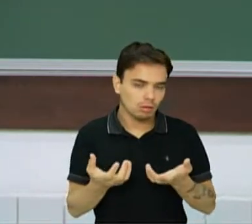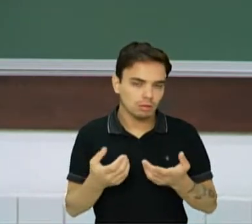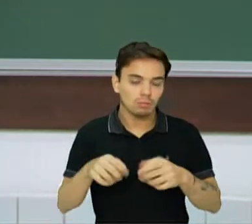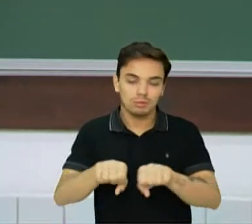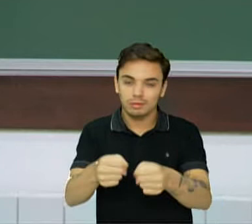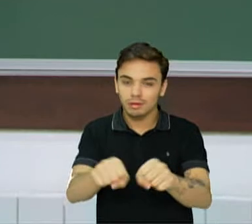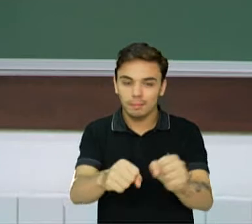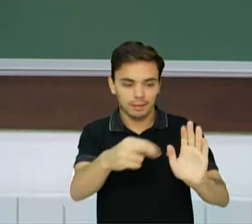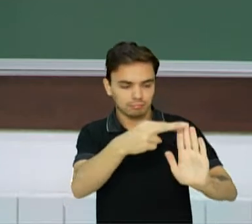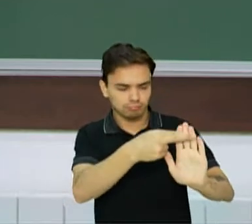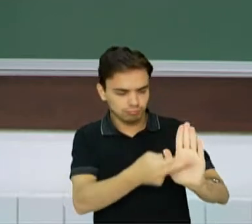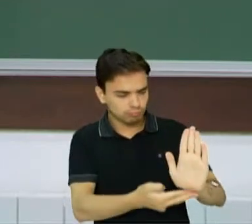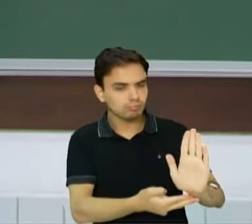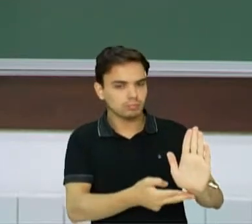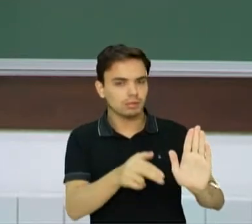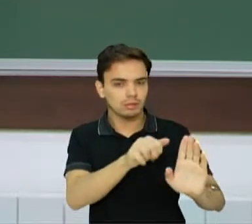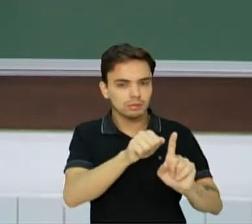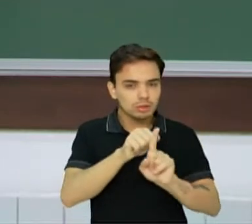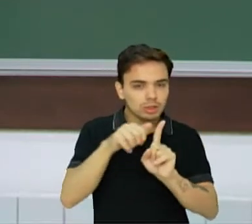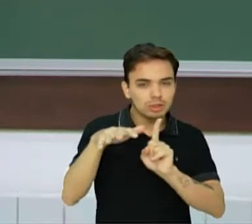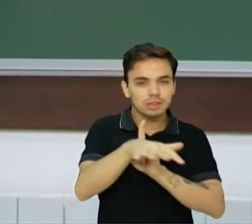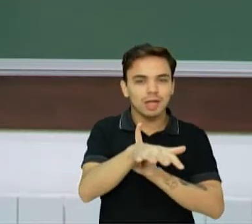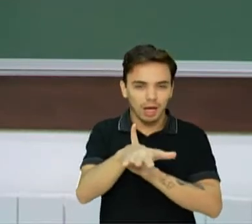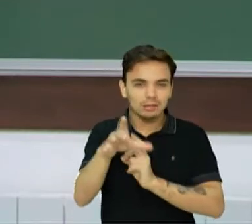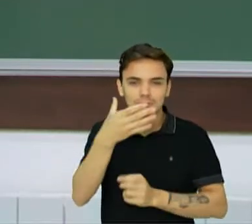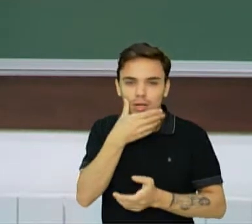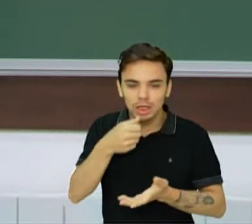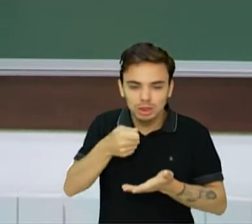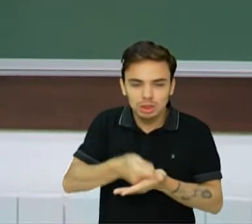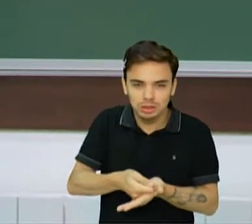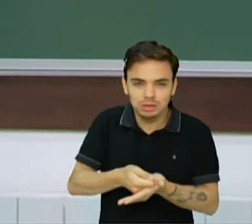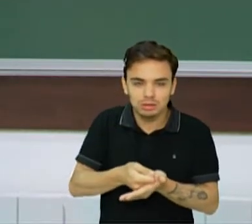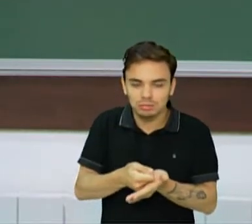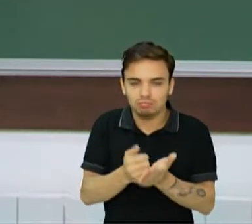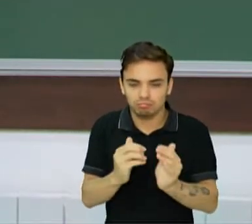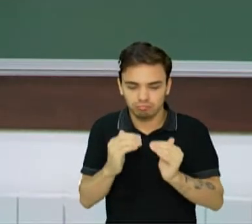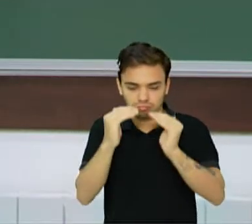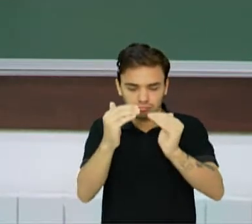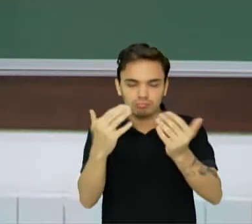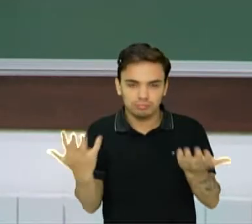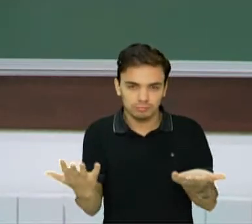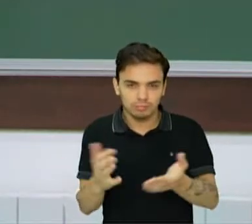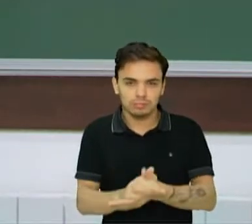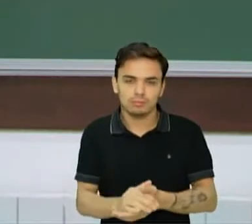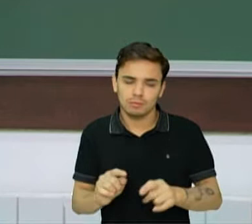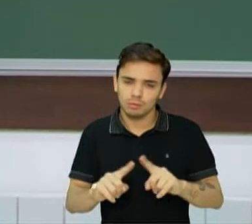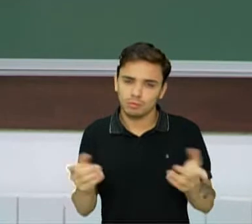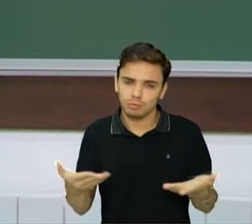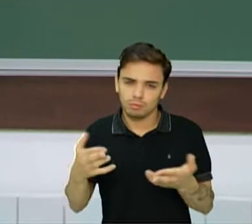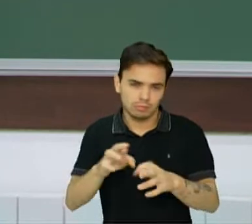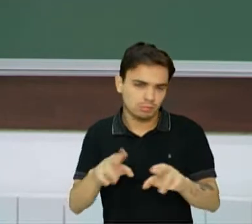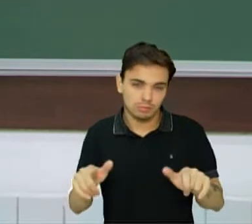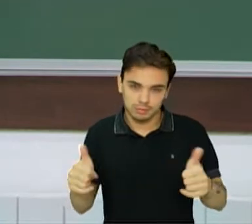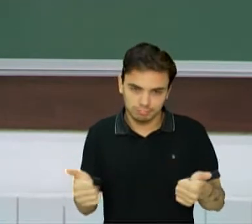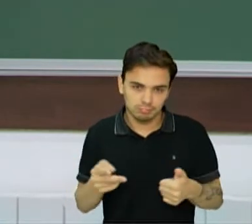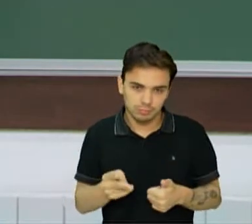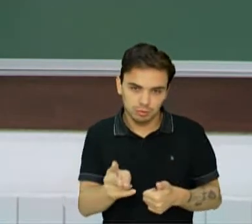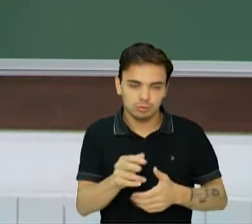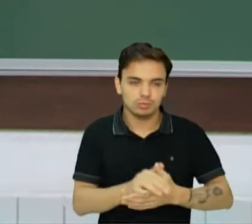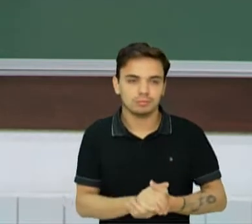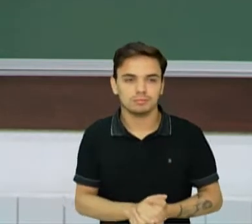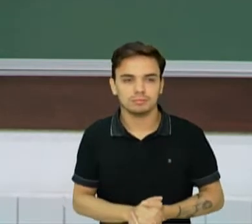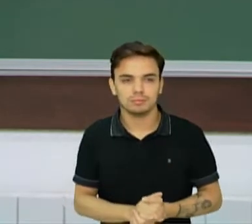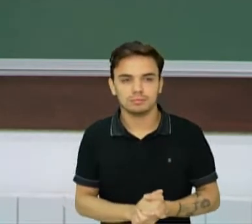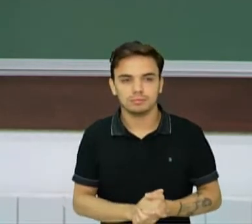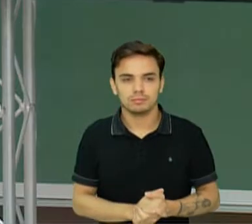sociedade completamente machista e patriarcal daquele momento, né? Vamos ser sinceros, né, gente? Coisa que hoje em dia não é tão diferente. Bora lá então, vamos